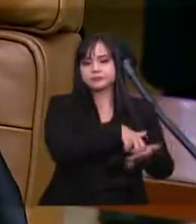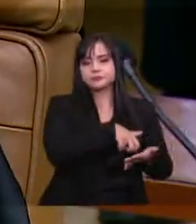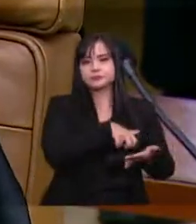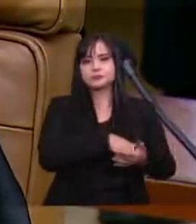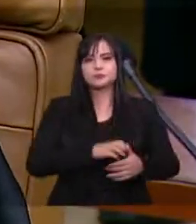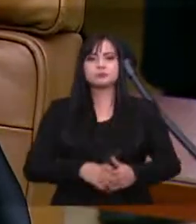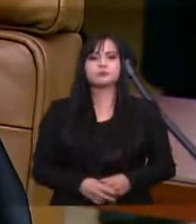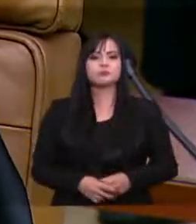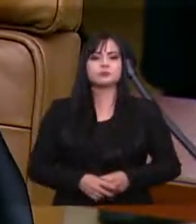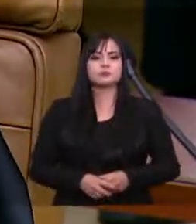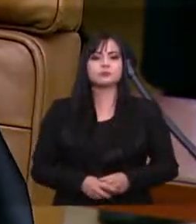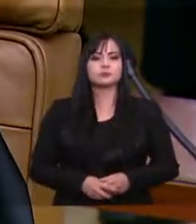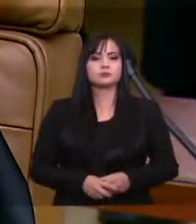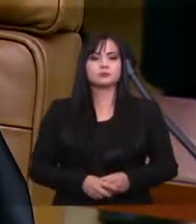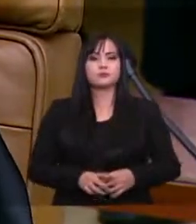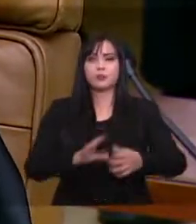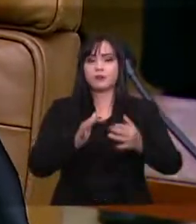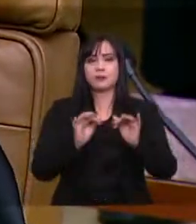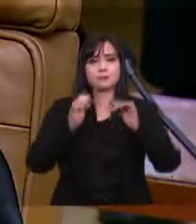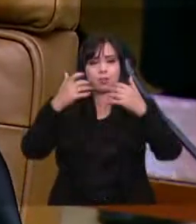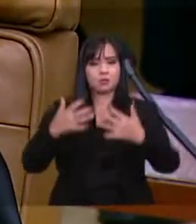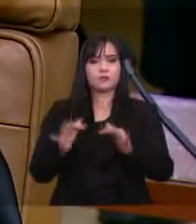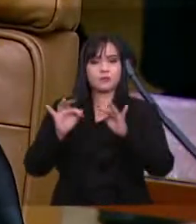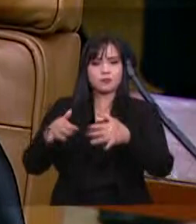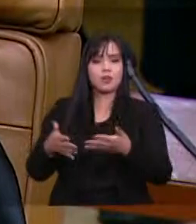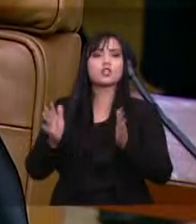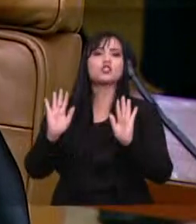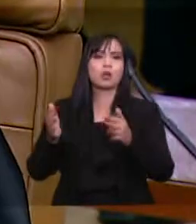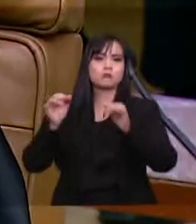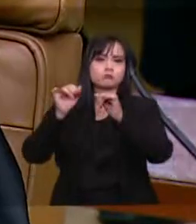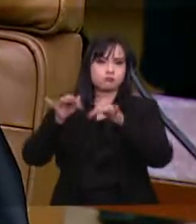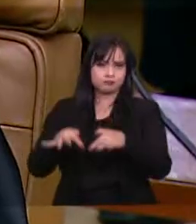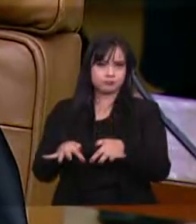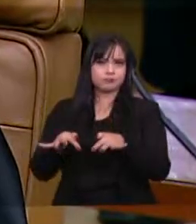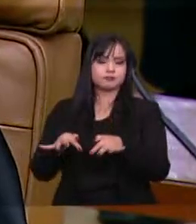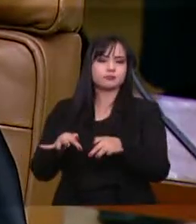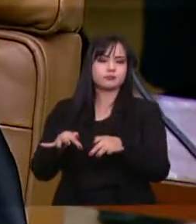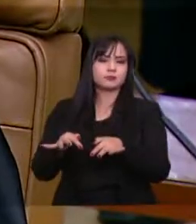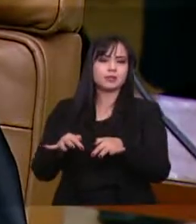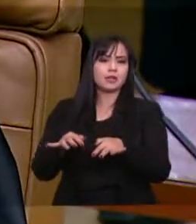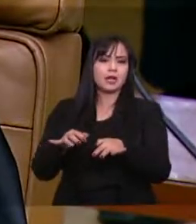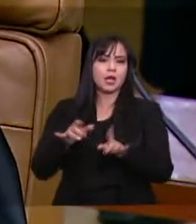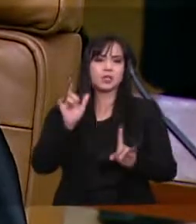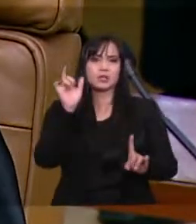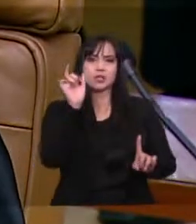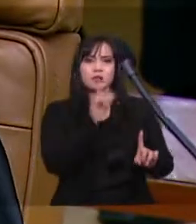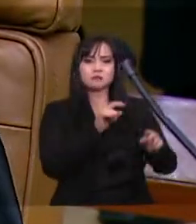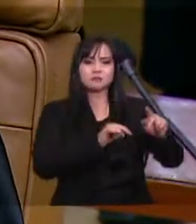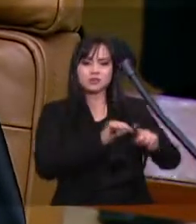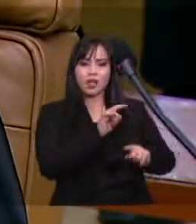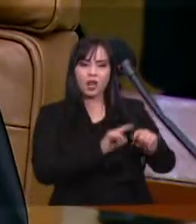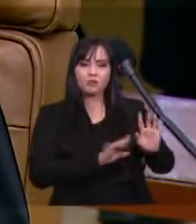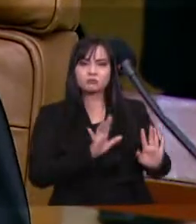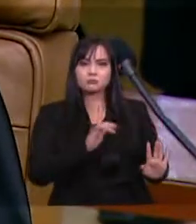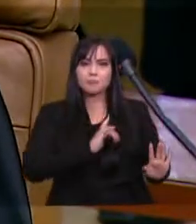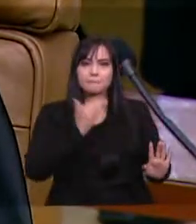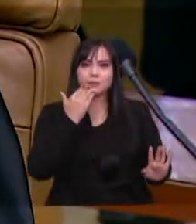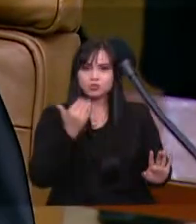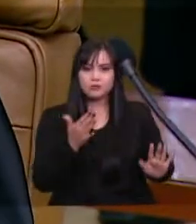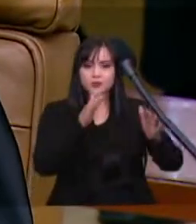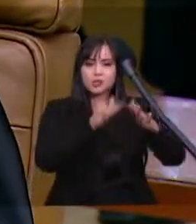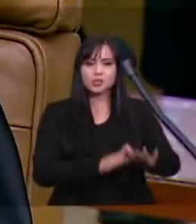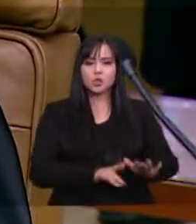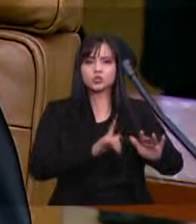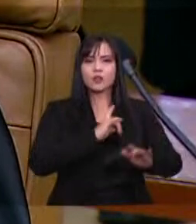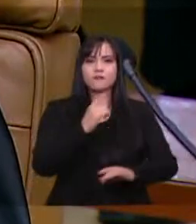pena disposições finais senhora Presidente e assim concluo quanto aos danos materiais houve pedido